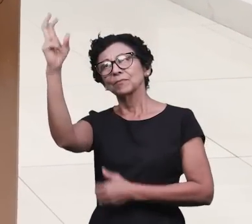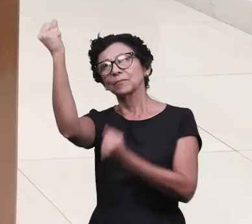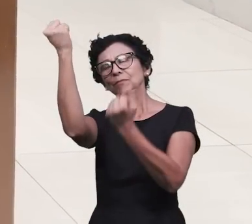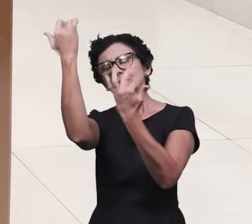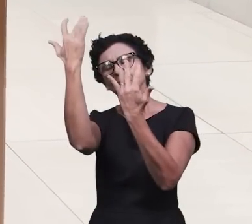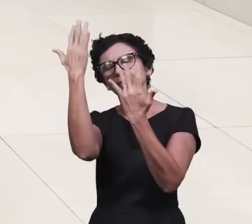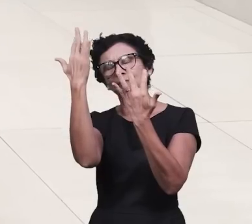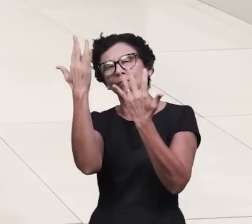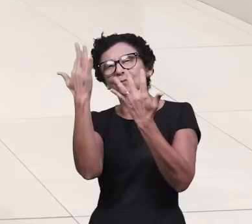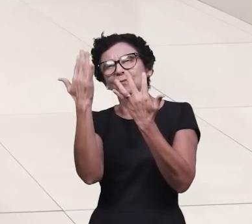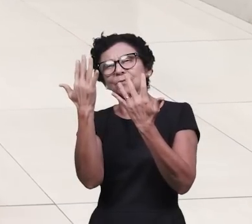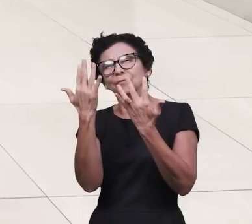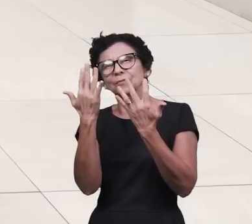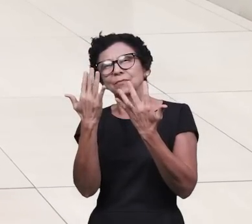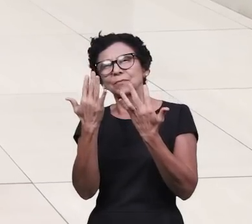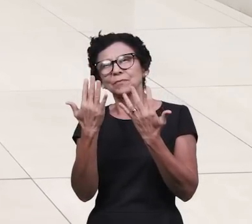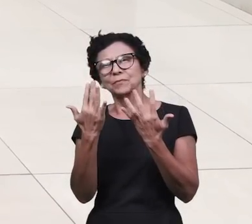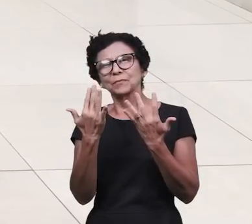estende a Tua